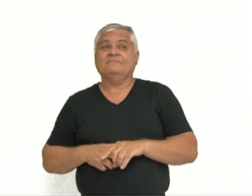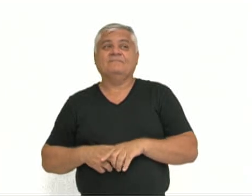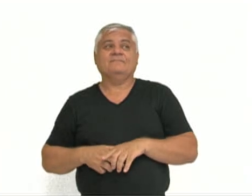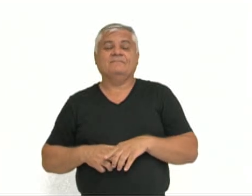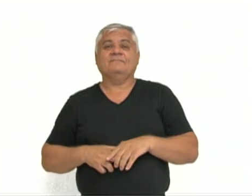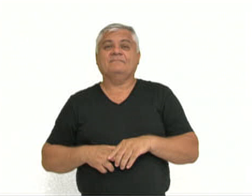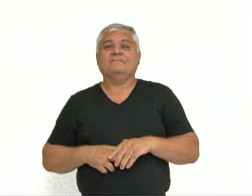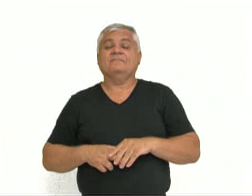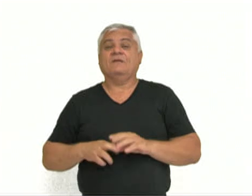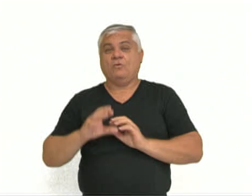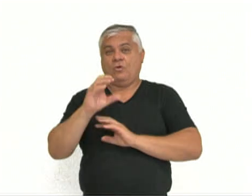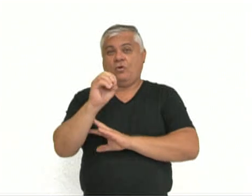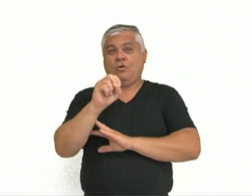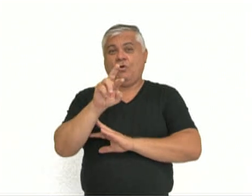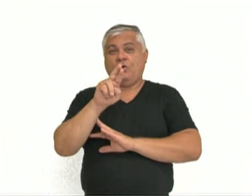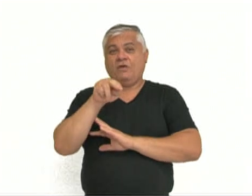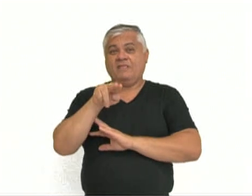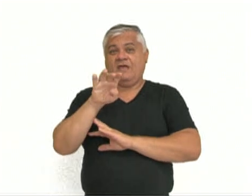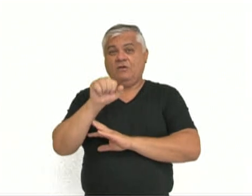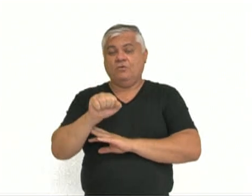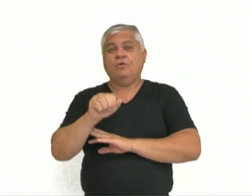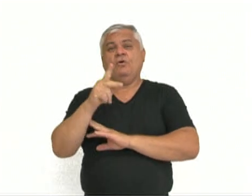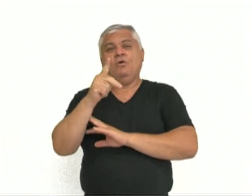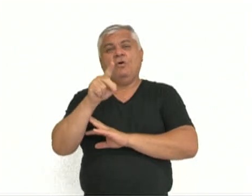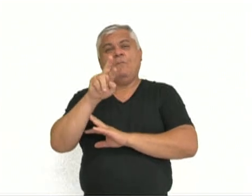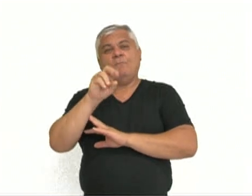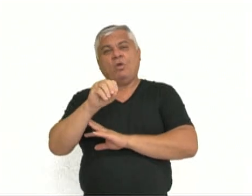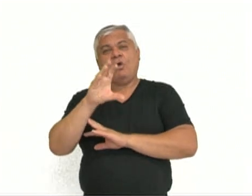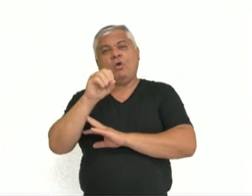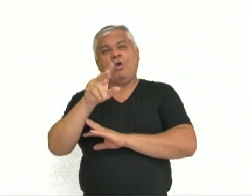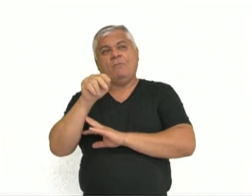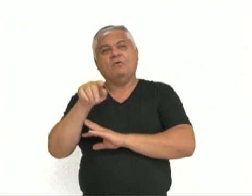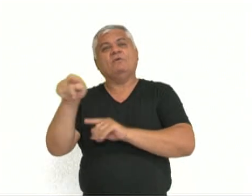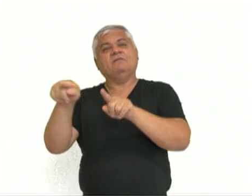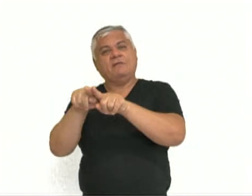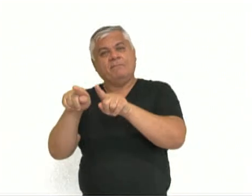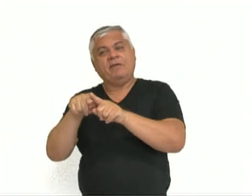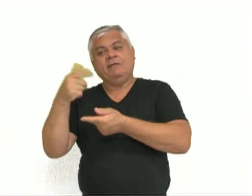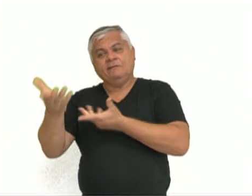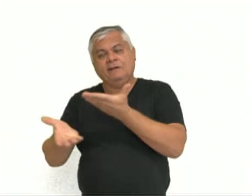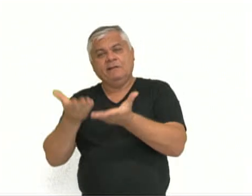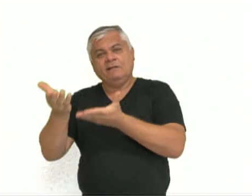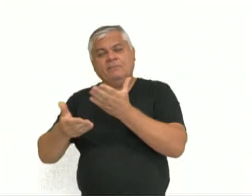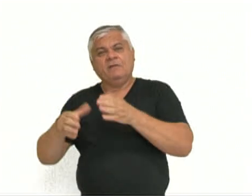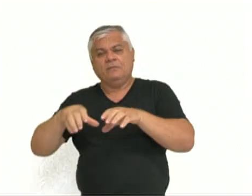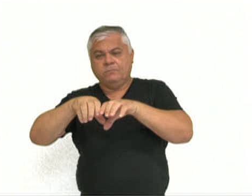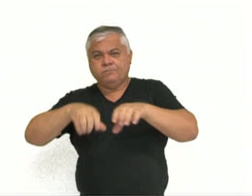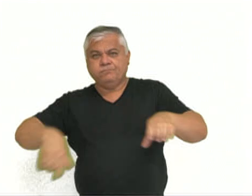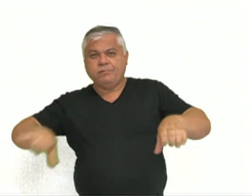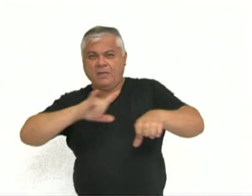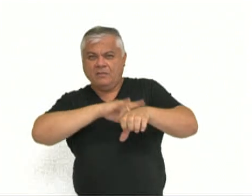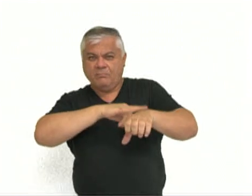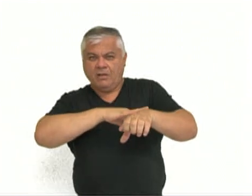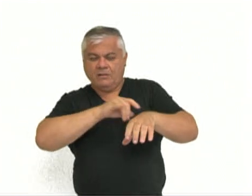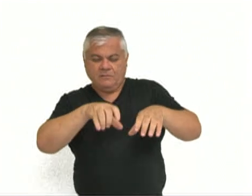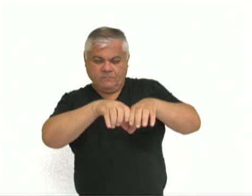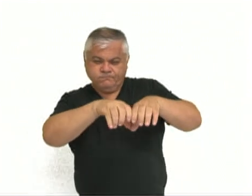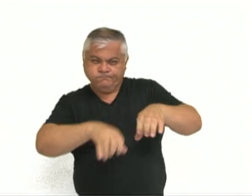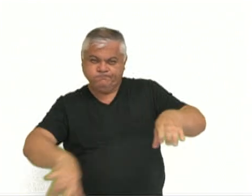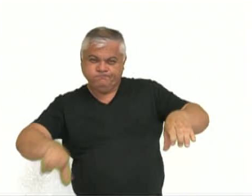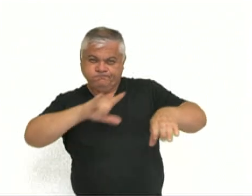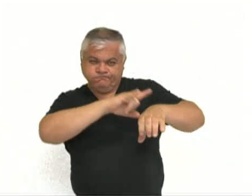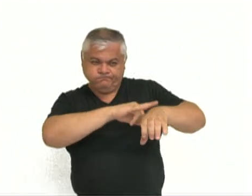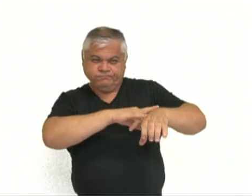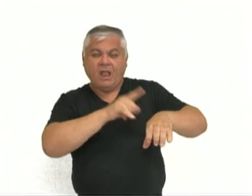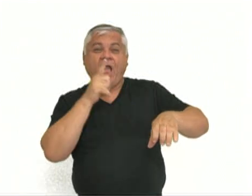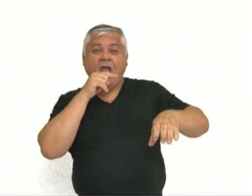de Cornélio Procópio. Eu mudei um pouquinho, aqui já é uma estação de tratamento de esgoto. Né? Você sabe que grande parte